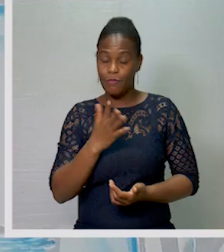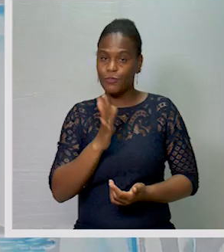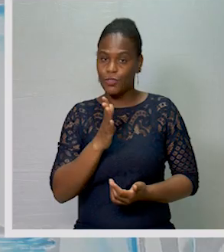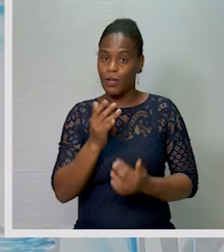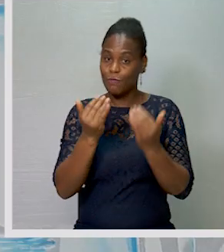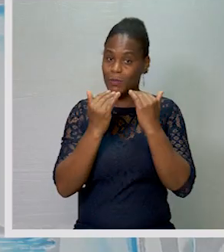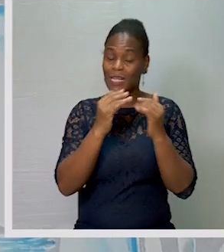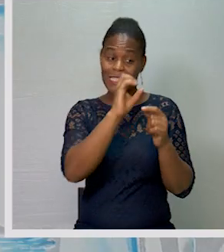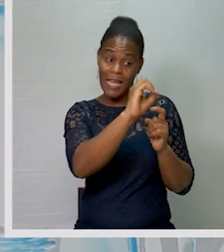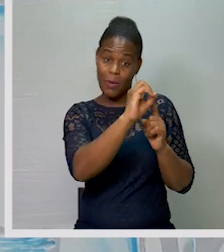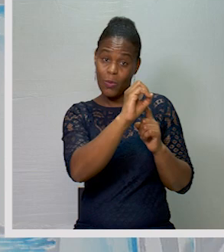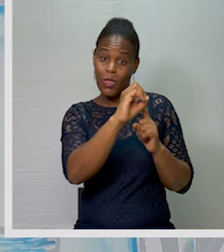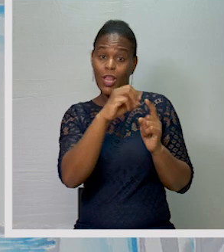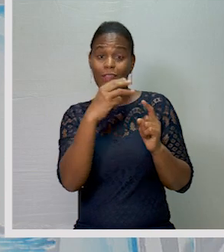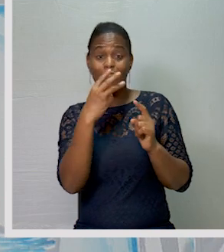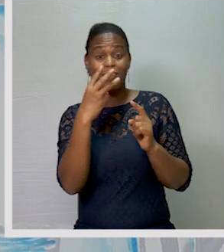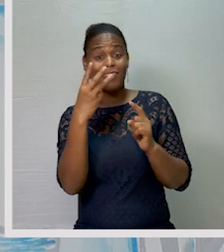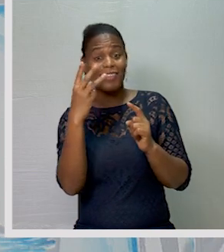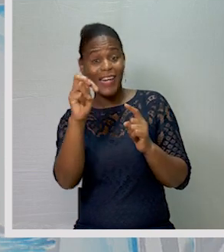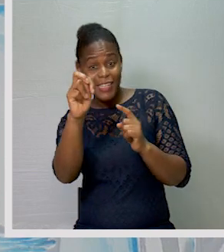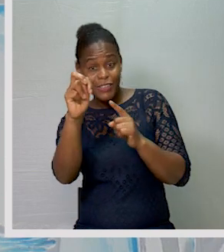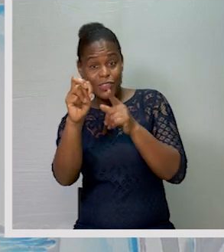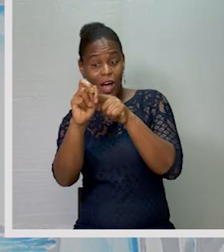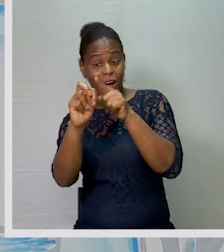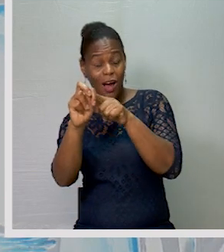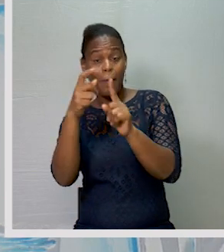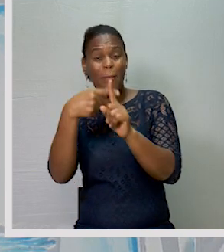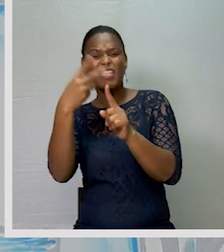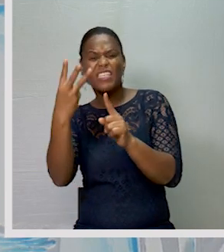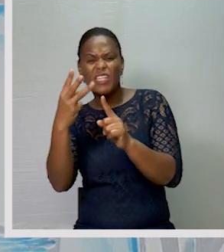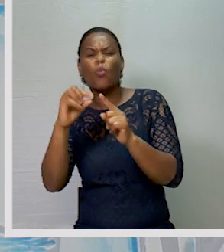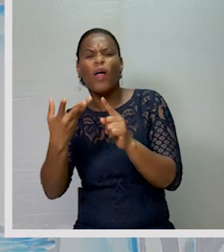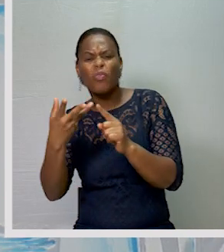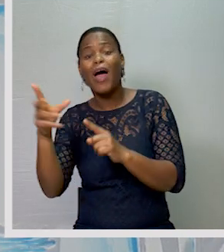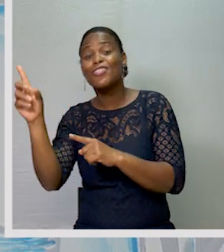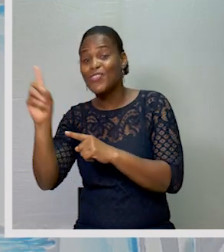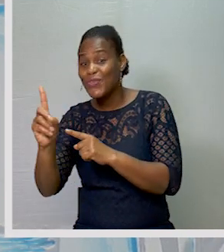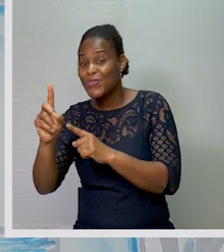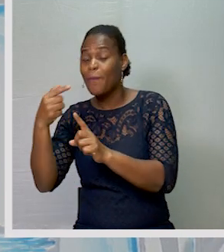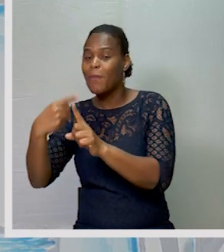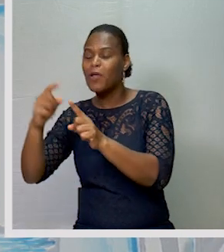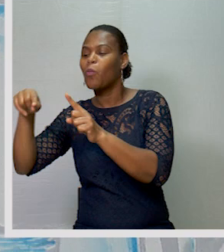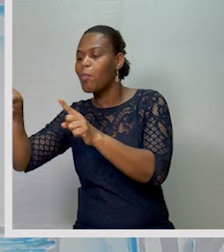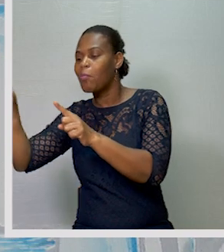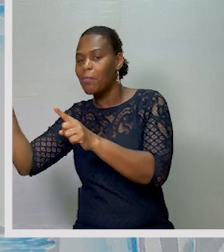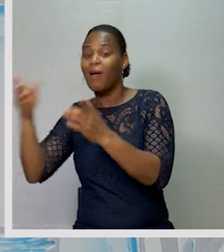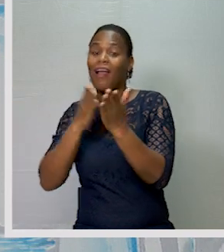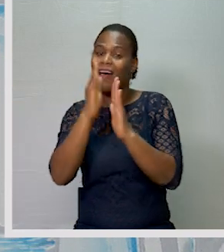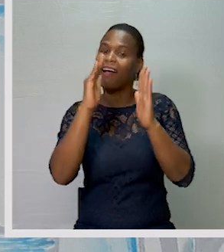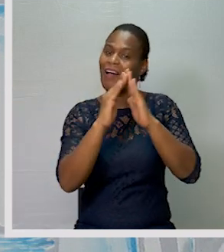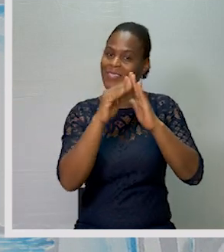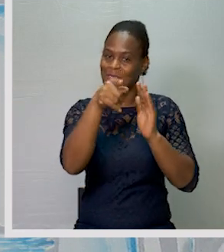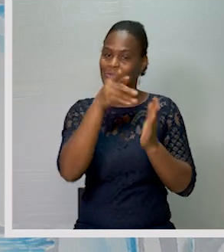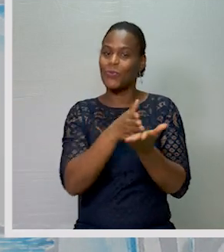Já dei uma pequena dica aqui. 0, 3, 6, nós temos reticências, porque não terminamos a contagem, porque vocês vão